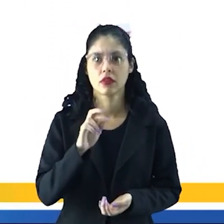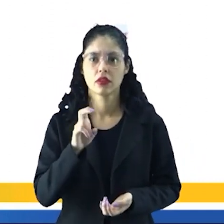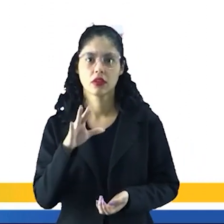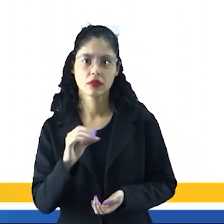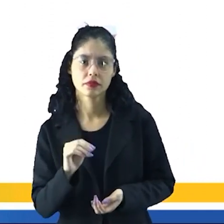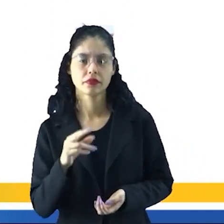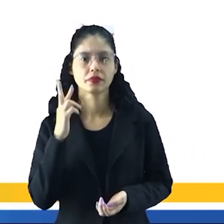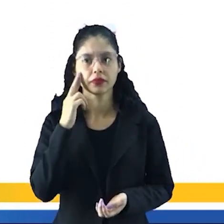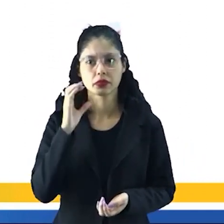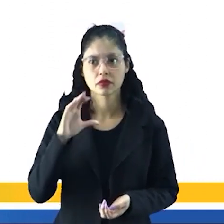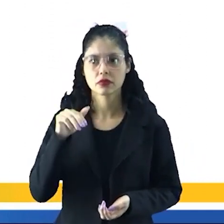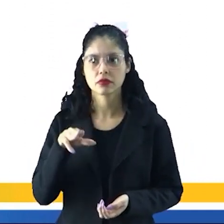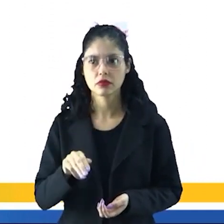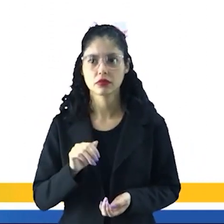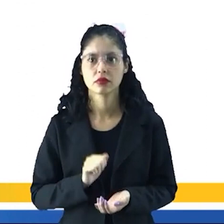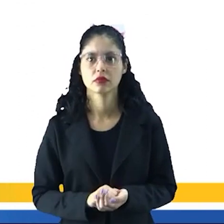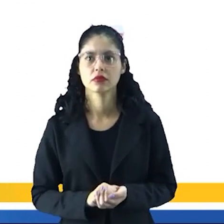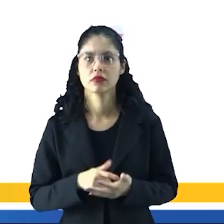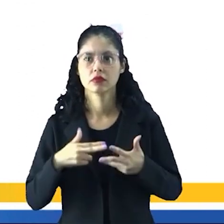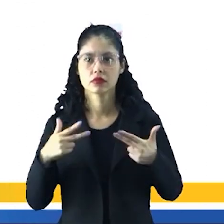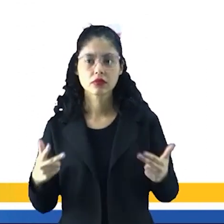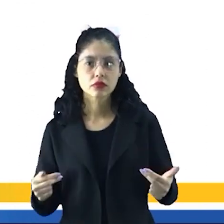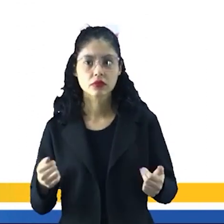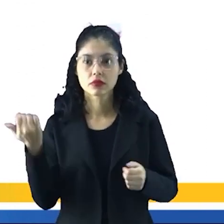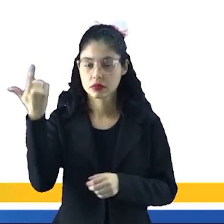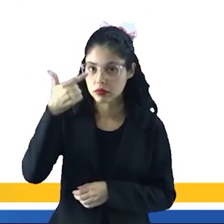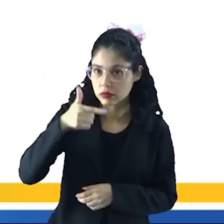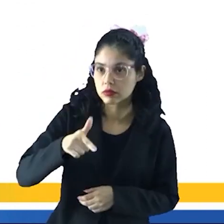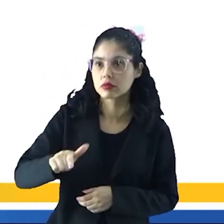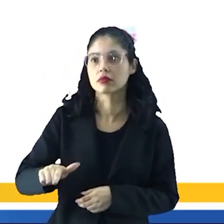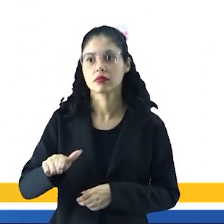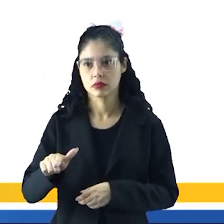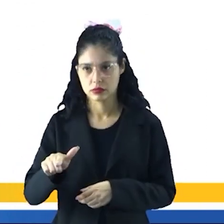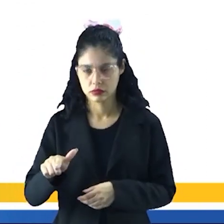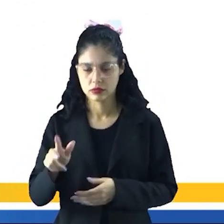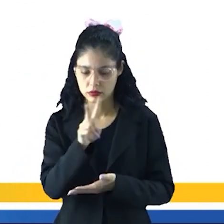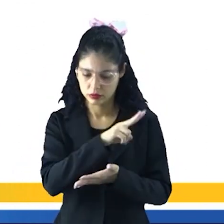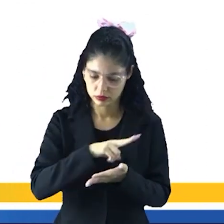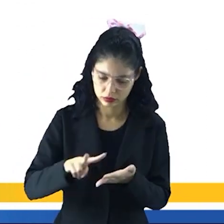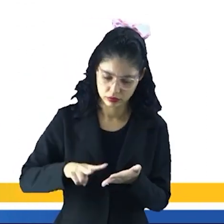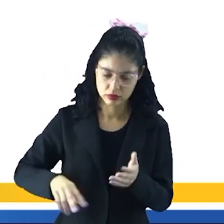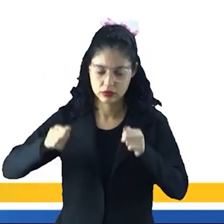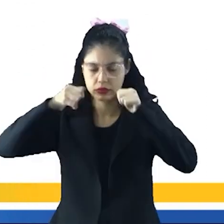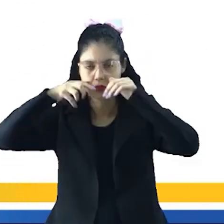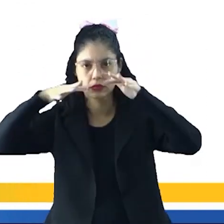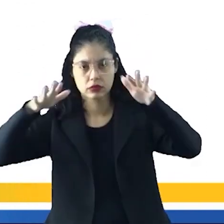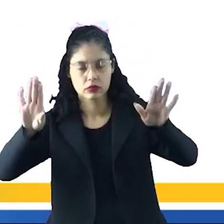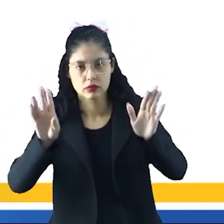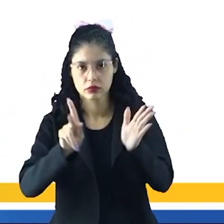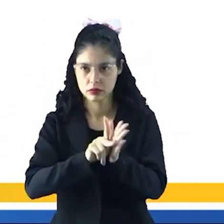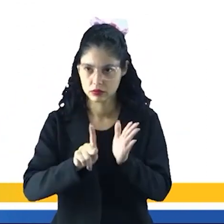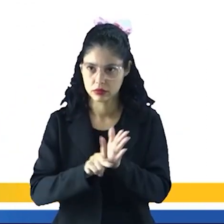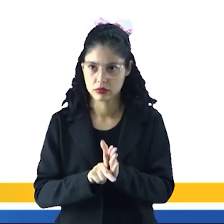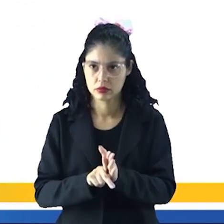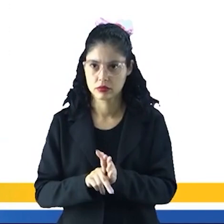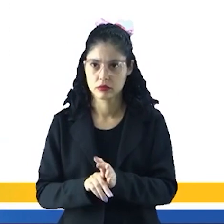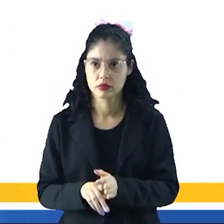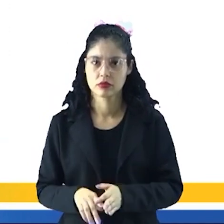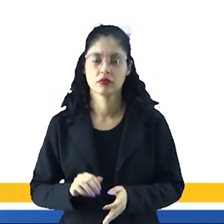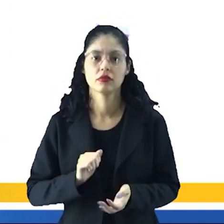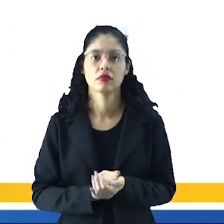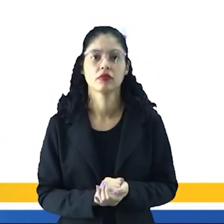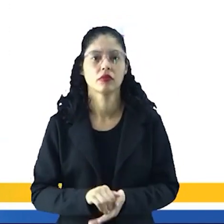A abstração do objeto material permite sua releitura e, consequentemente, ampliação do seu